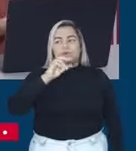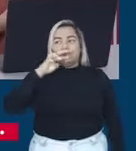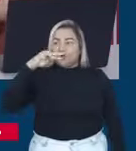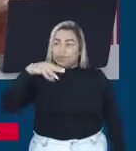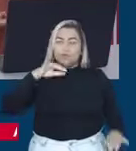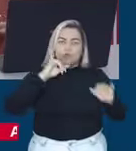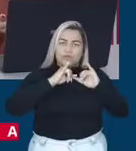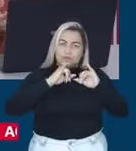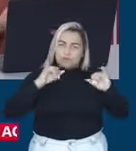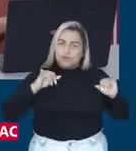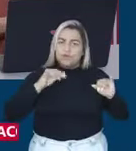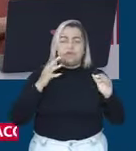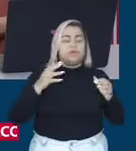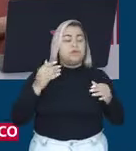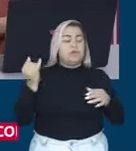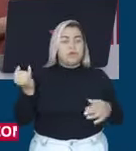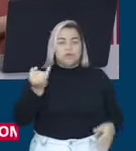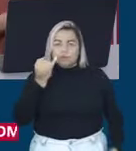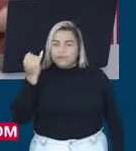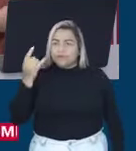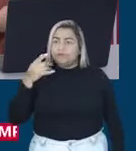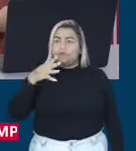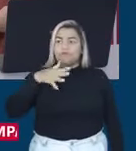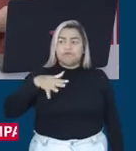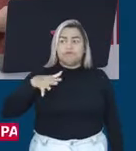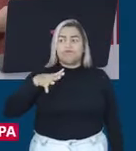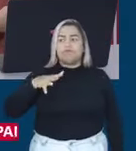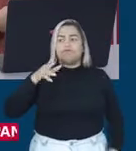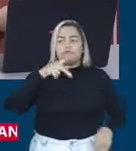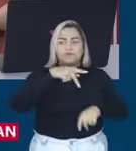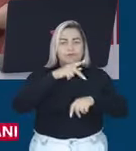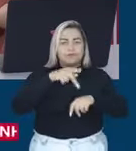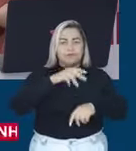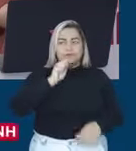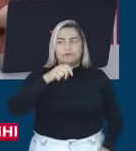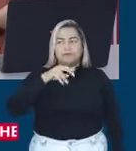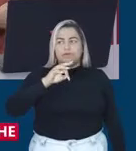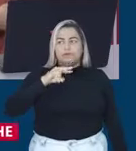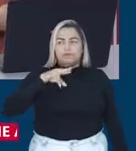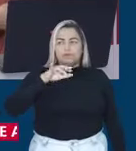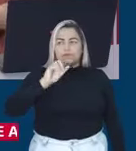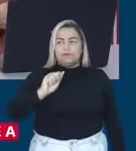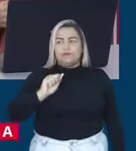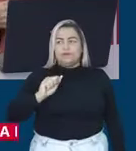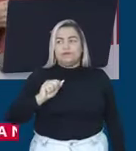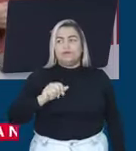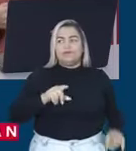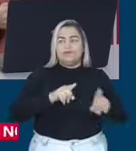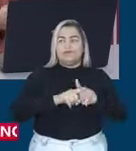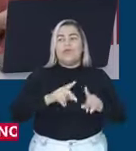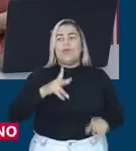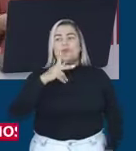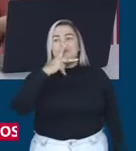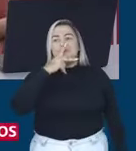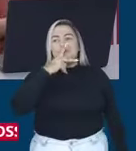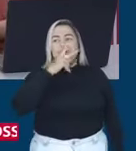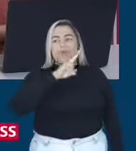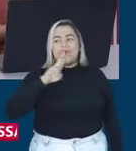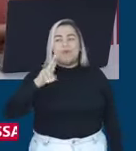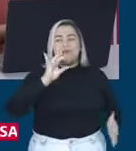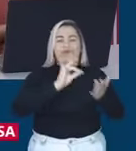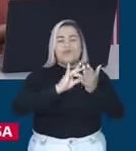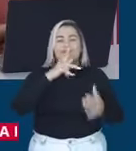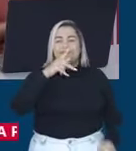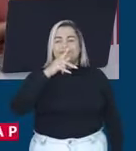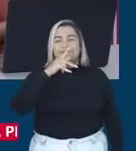importantes para todos, né, do país. Antônia Aparecida Pereira diz aqui que seu nome verdadeiro é pai dos pobres.